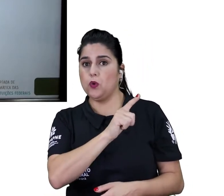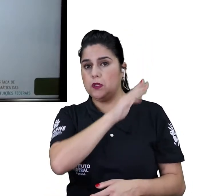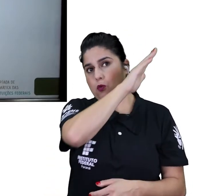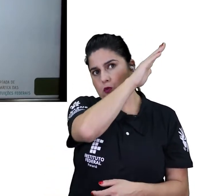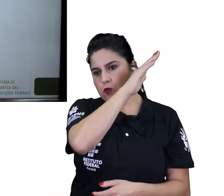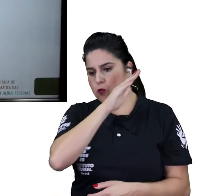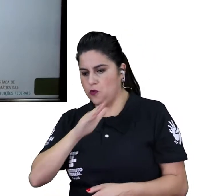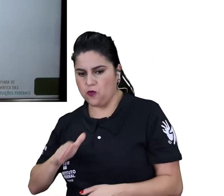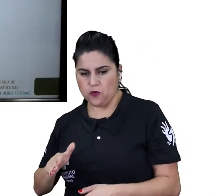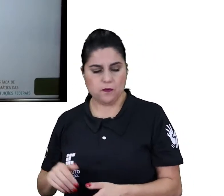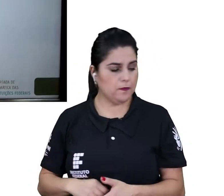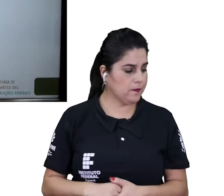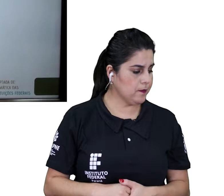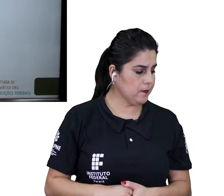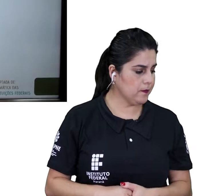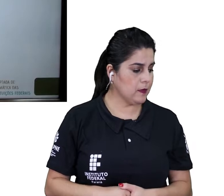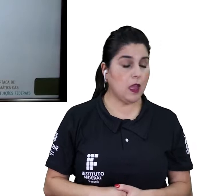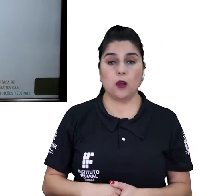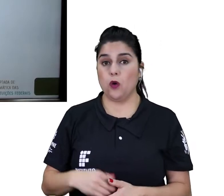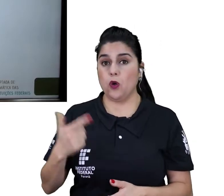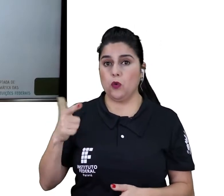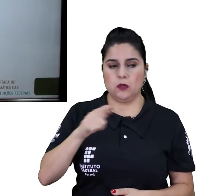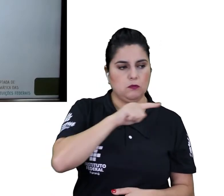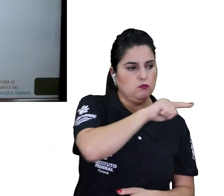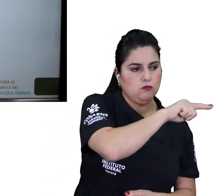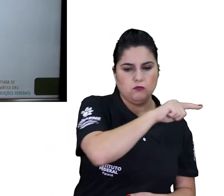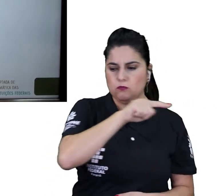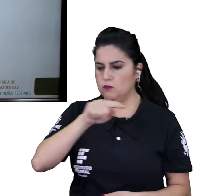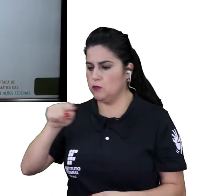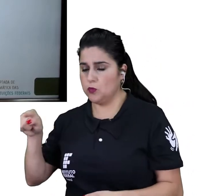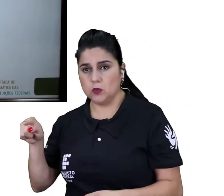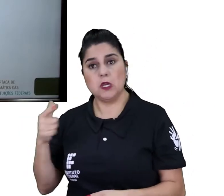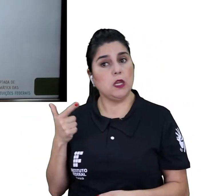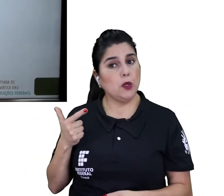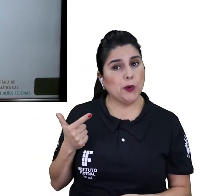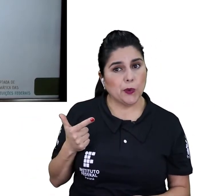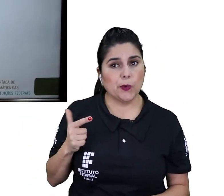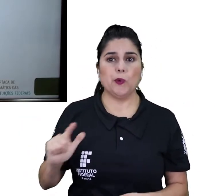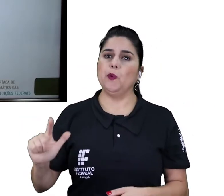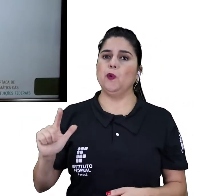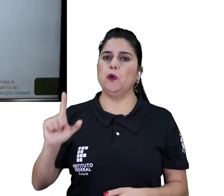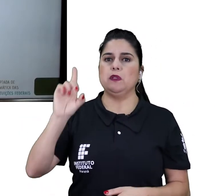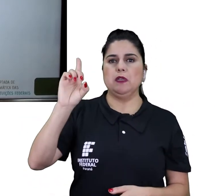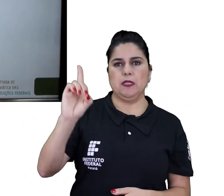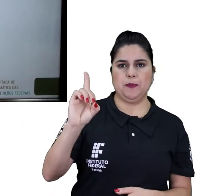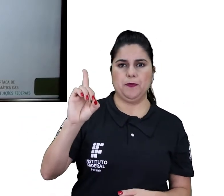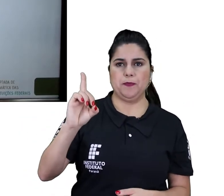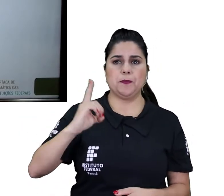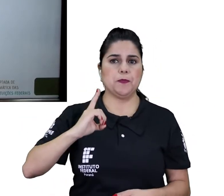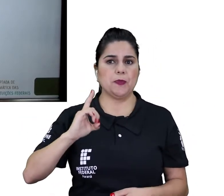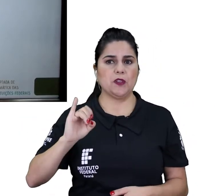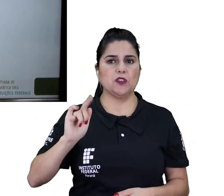outra diagonal. E deste vértice até aqui, a outra diagonal. Veja só,